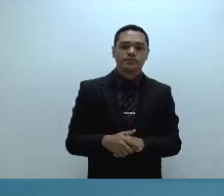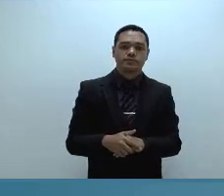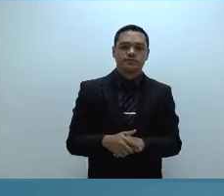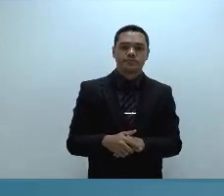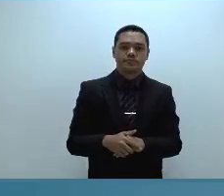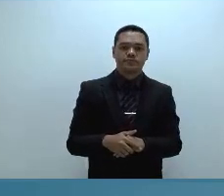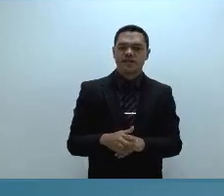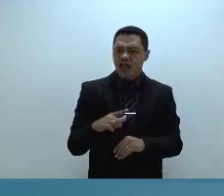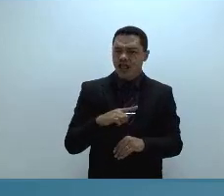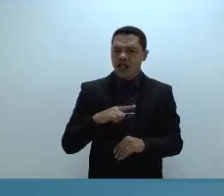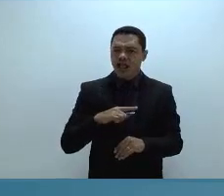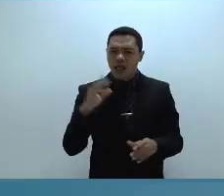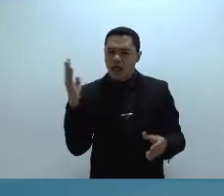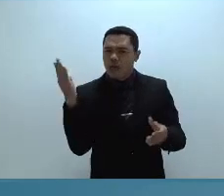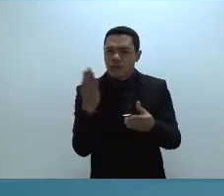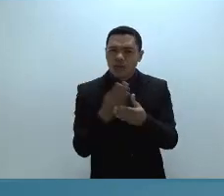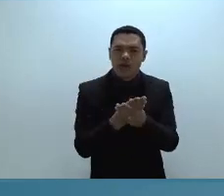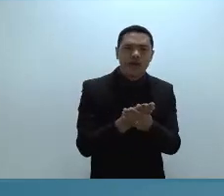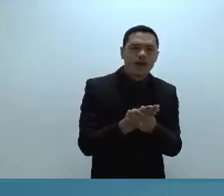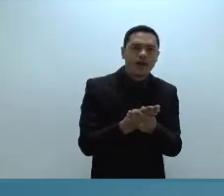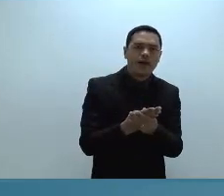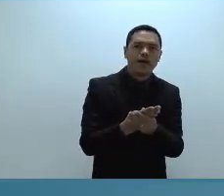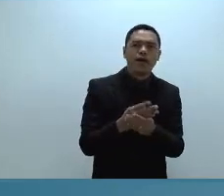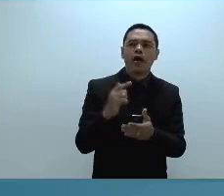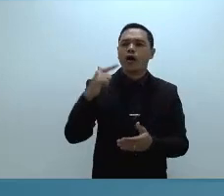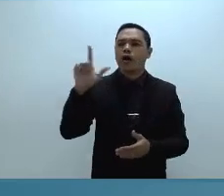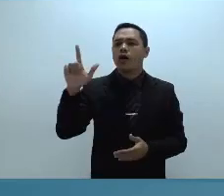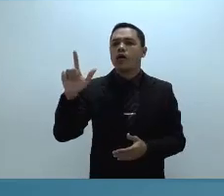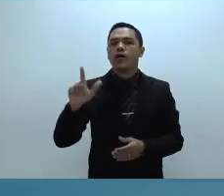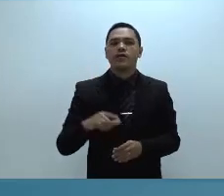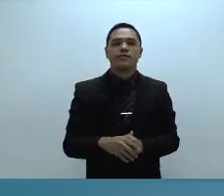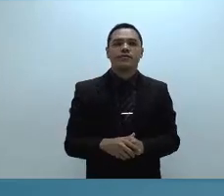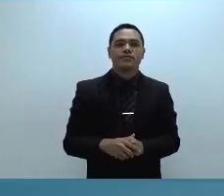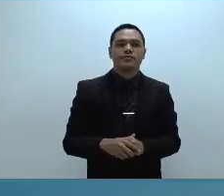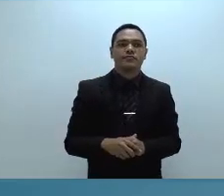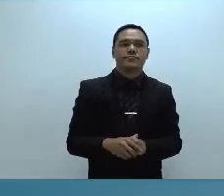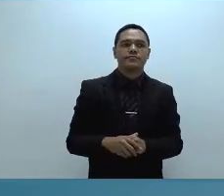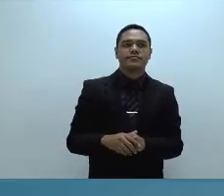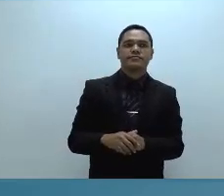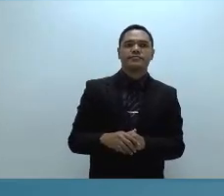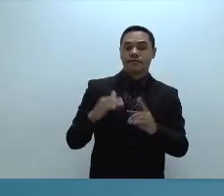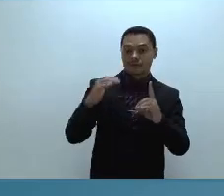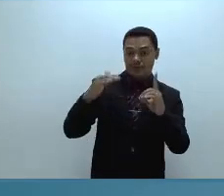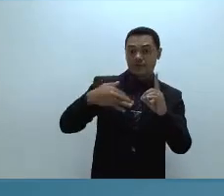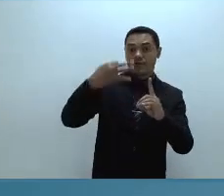Alguém tem processo extra pauta? Desembargador Alberto Moura, bom dia.